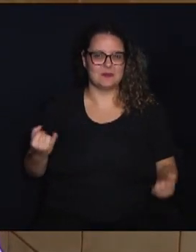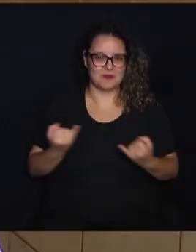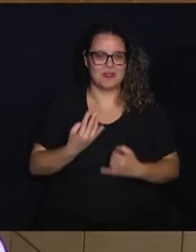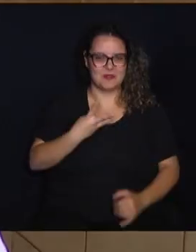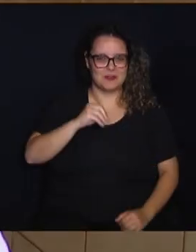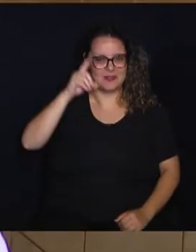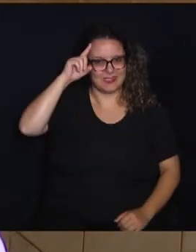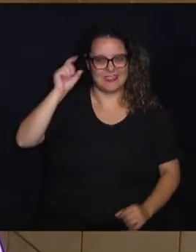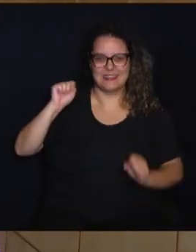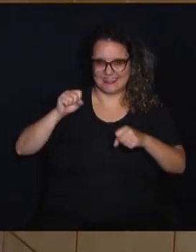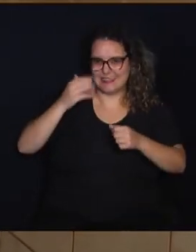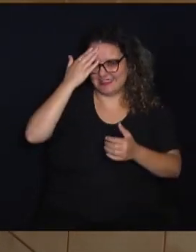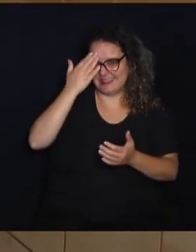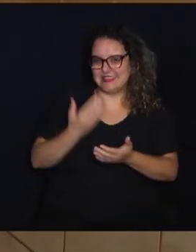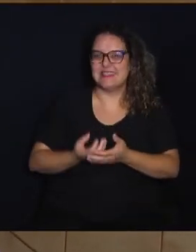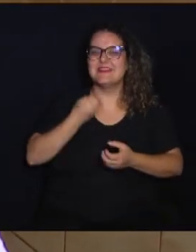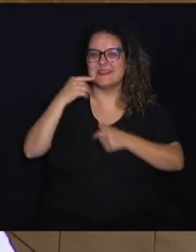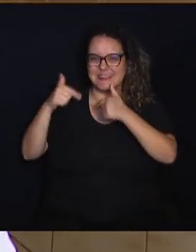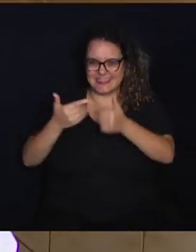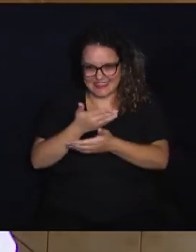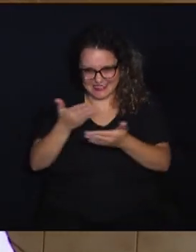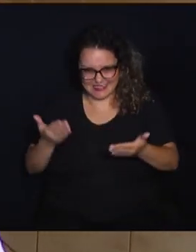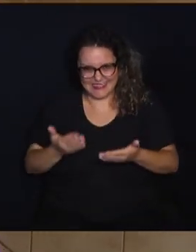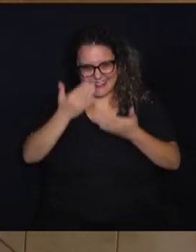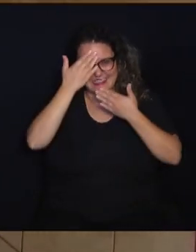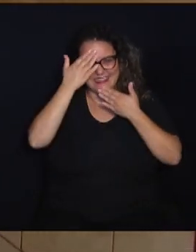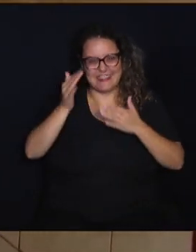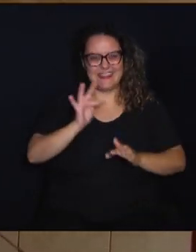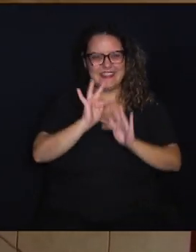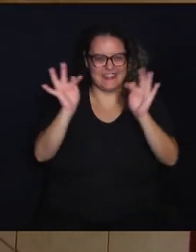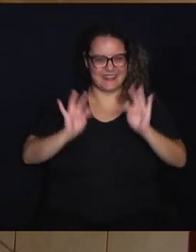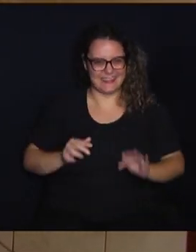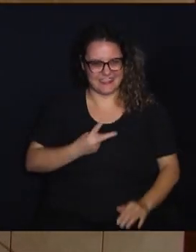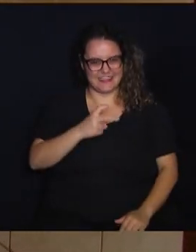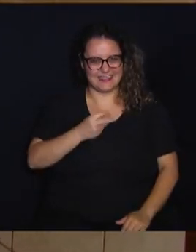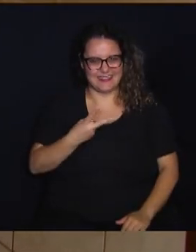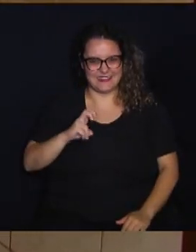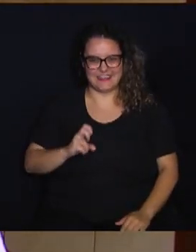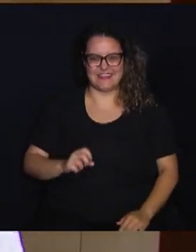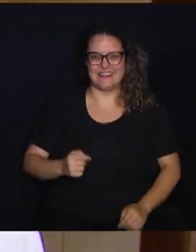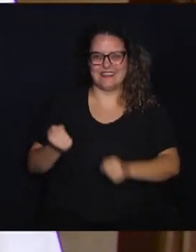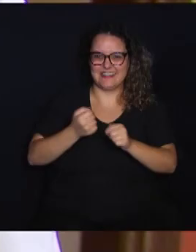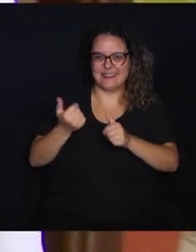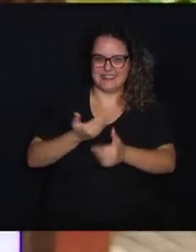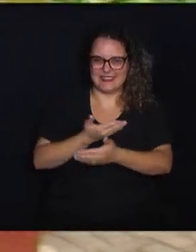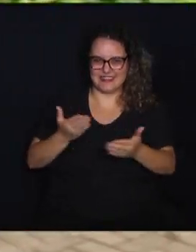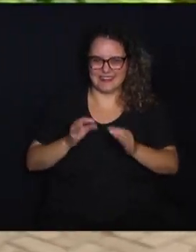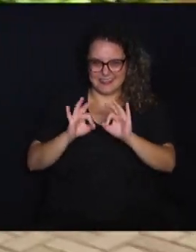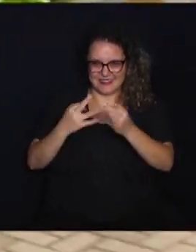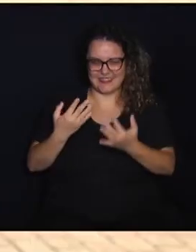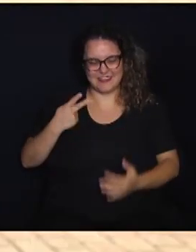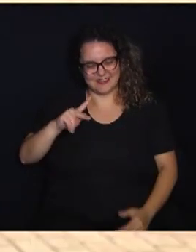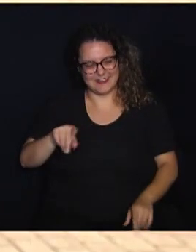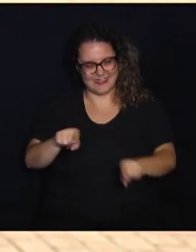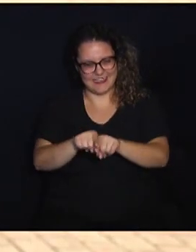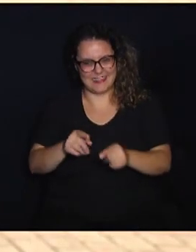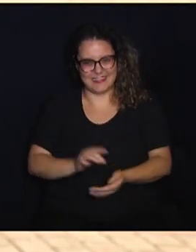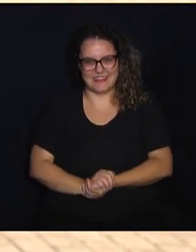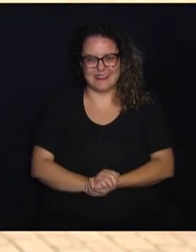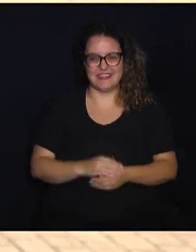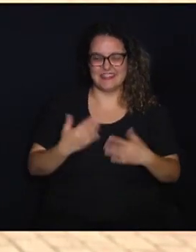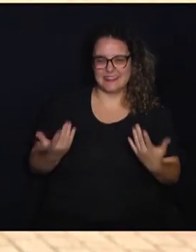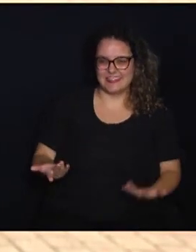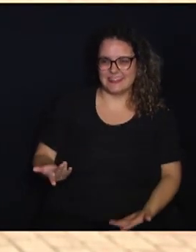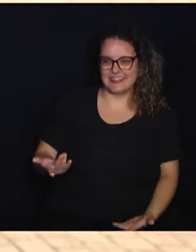sim. Tá certo. Bom trabalho para vocês. Obrigada, feliz 2025. Feliz ano novo para você e sua família. Obrigada. Então, você